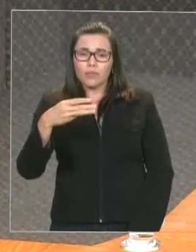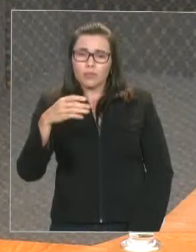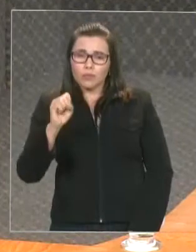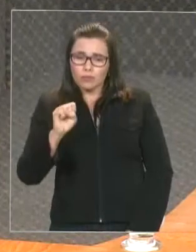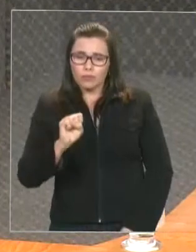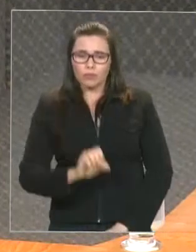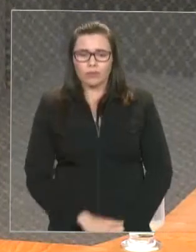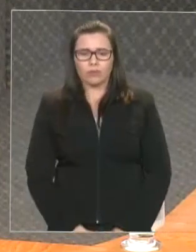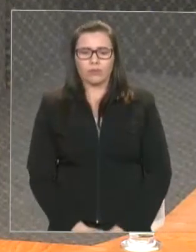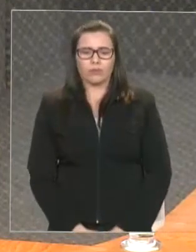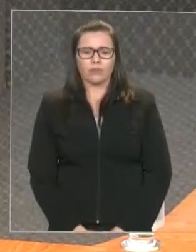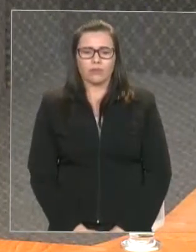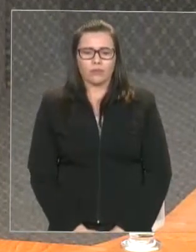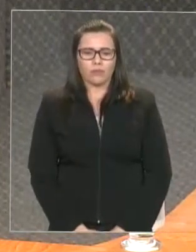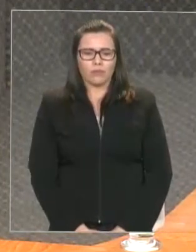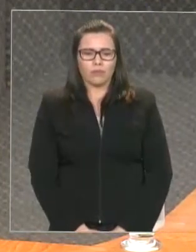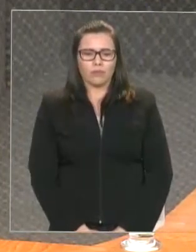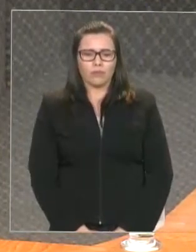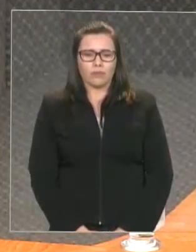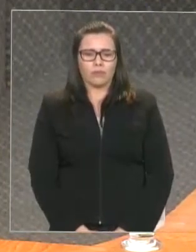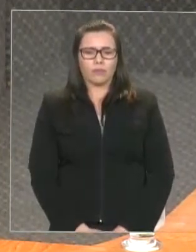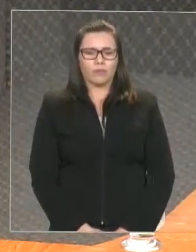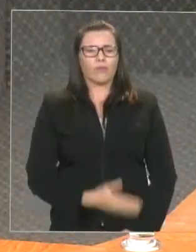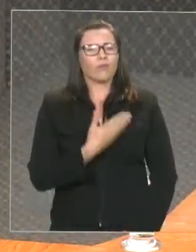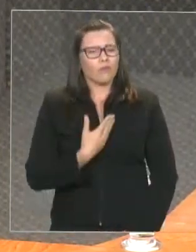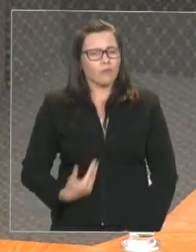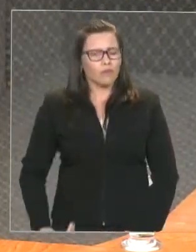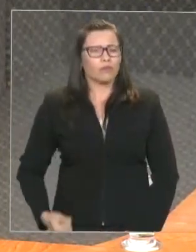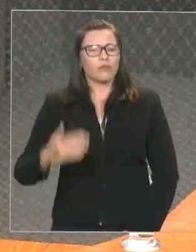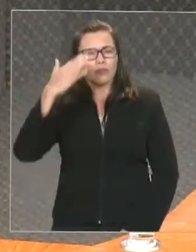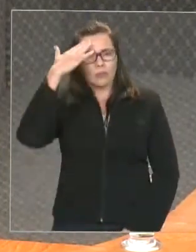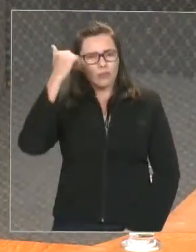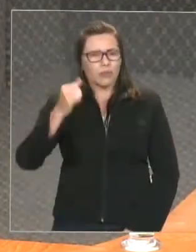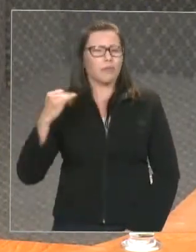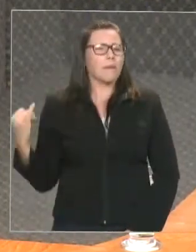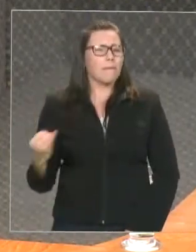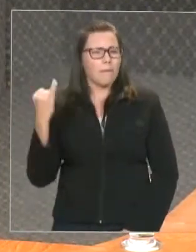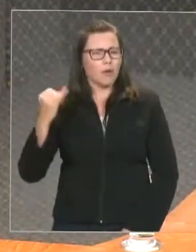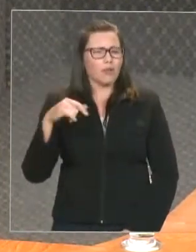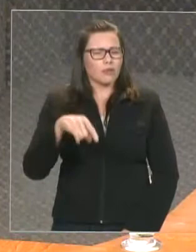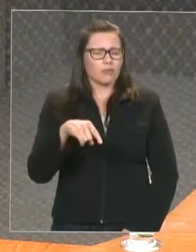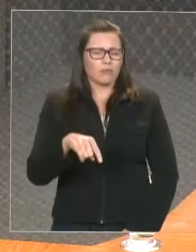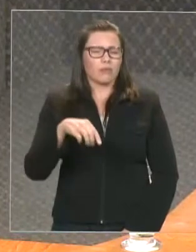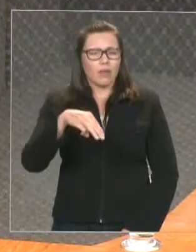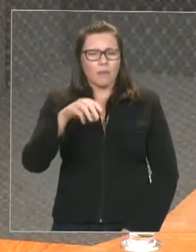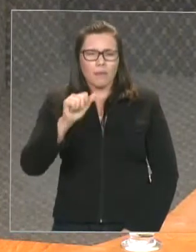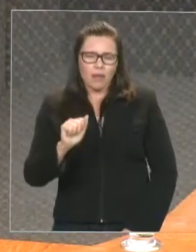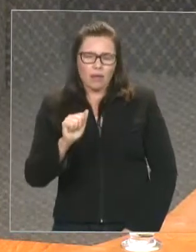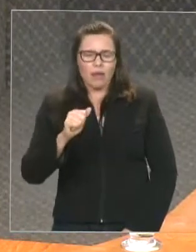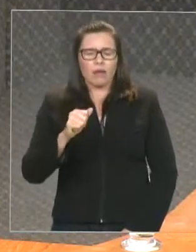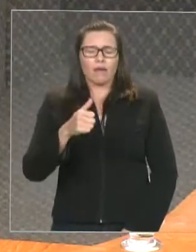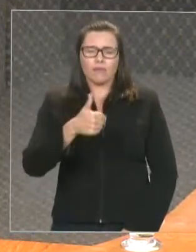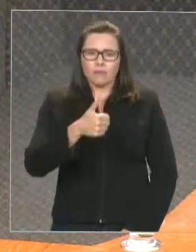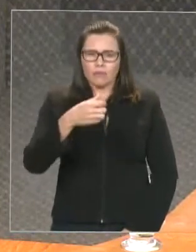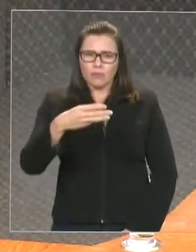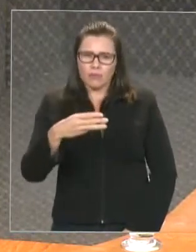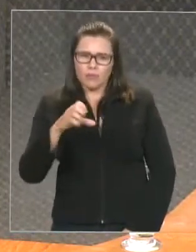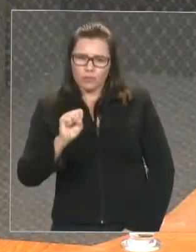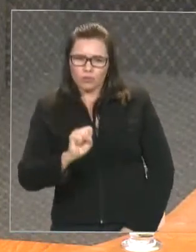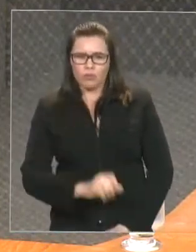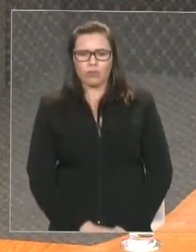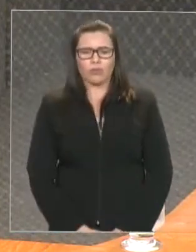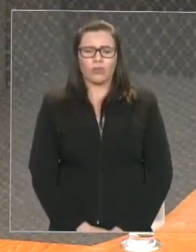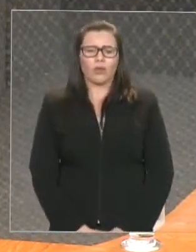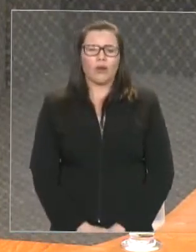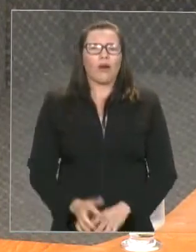liga Estreito a São Pedro dos Crentes. O governador sabe da importância grande daquela MA para escoar a produção da soja, para o desenvolvimento da